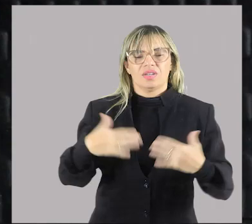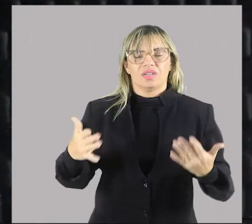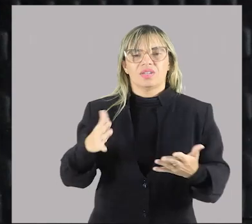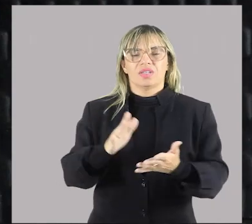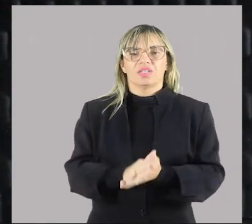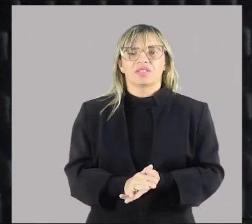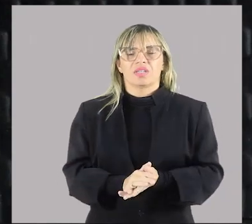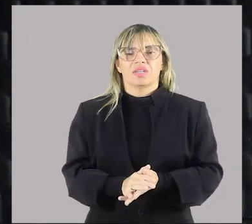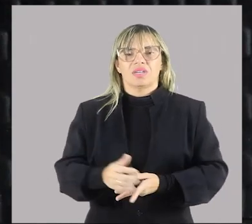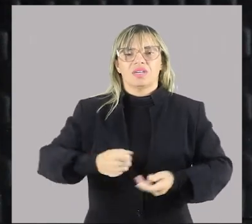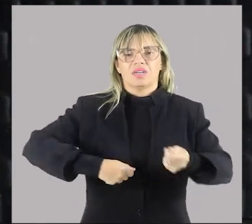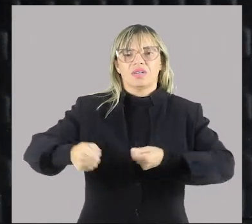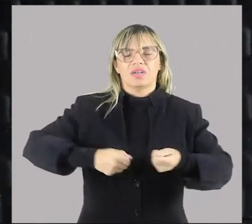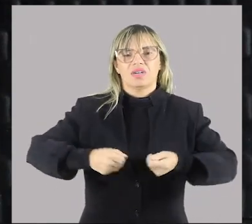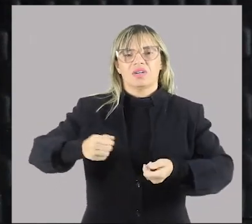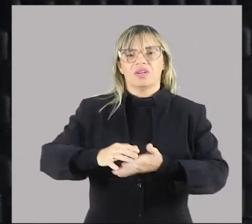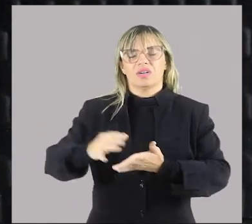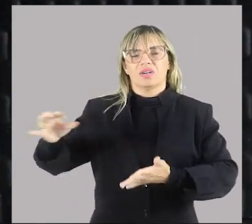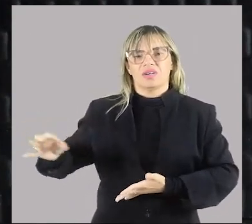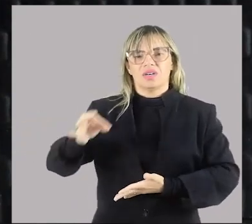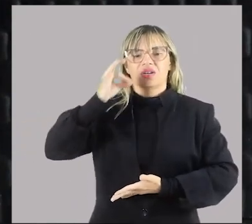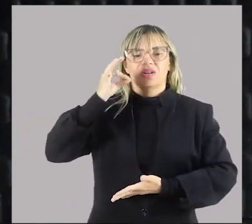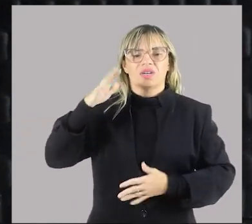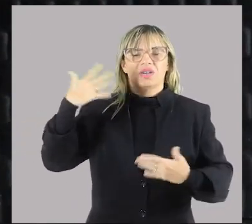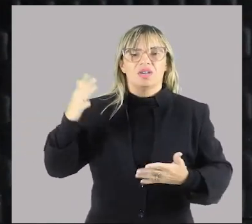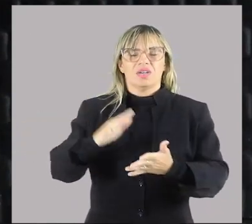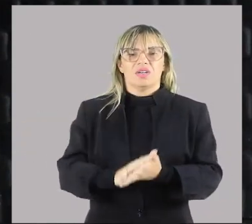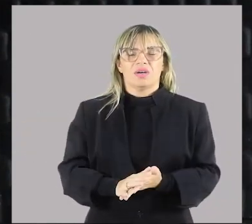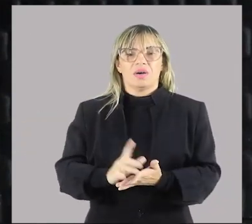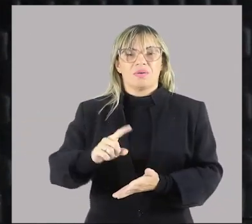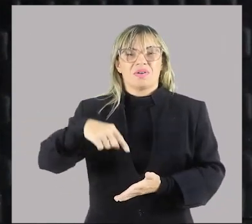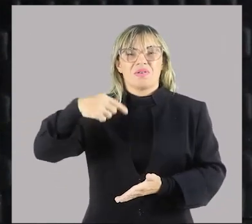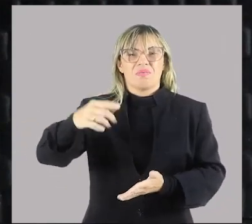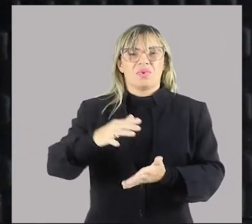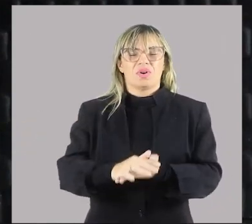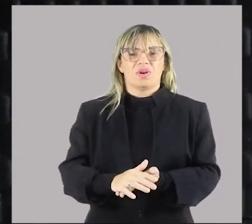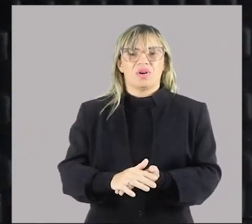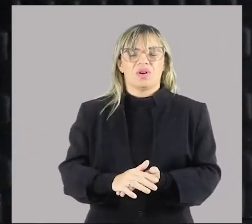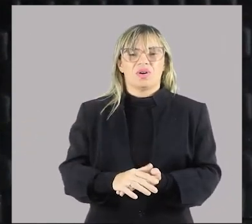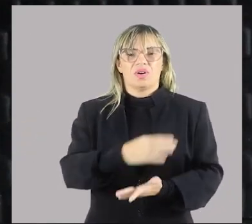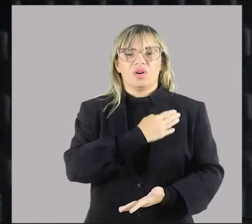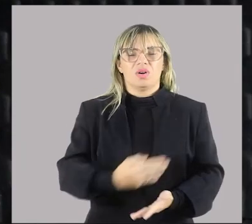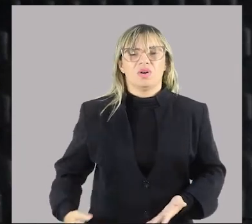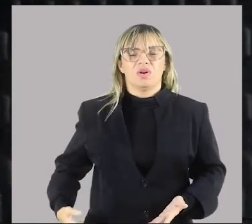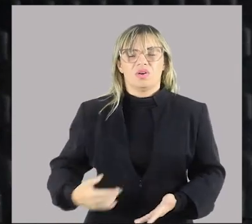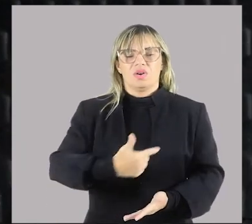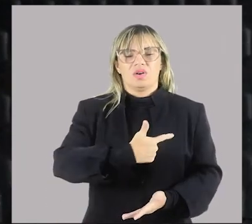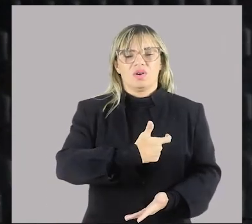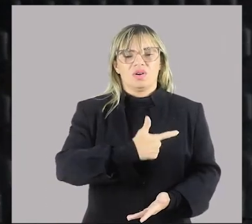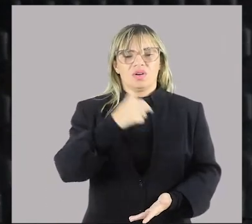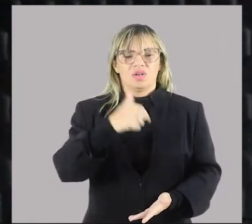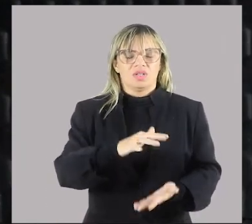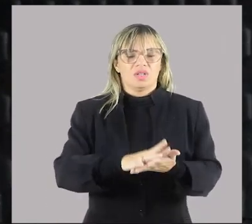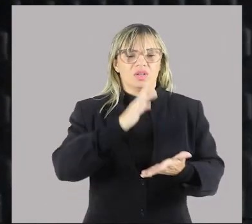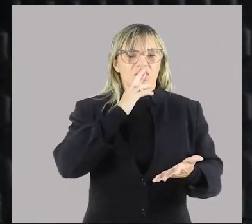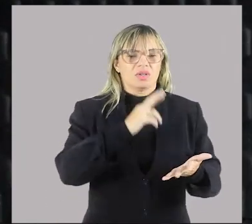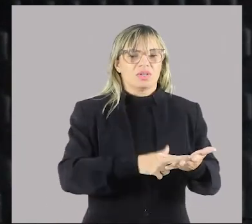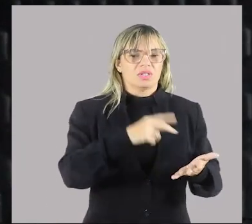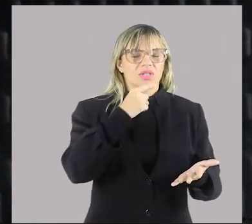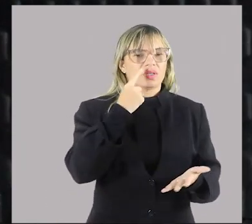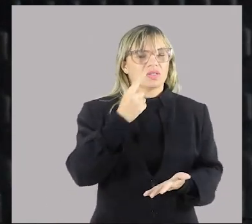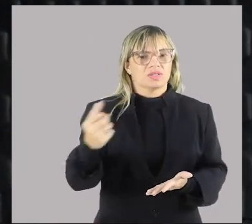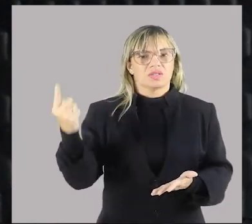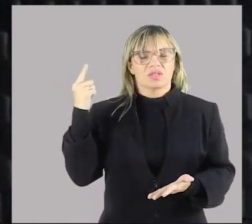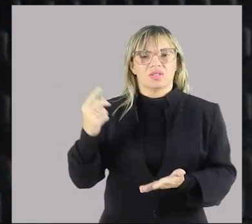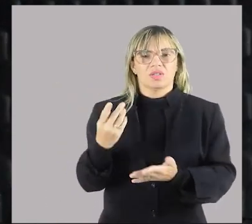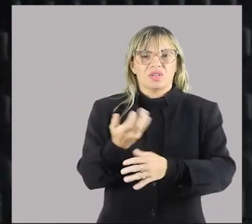cafeeira. O que vai levar, inclusive, o governo Vargas, mais tarde, a ter que resolver o problema da superprodução,